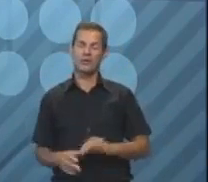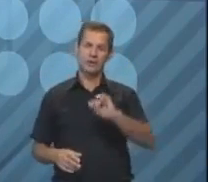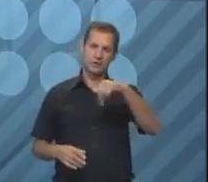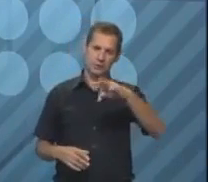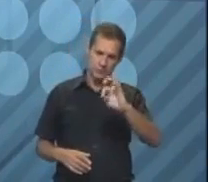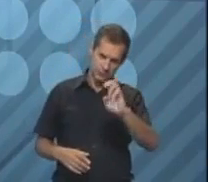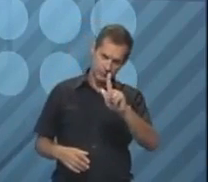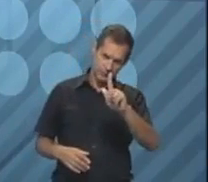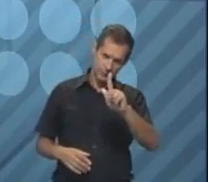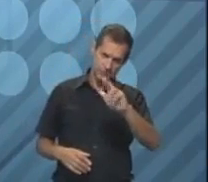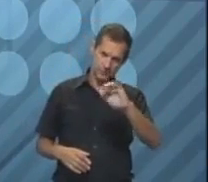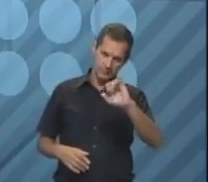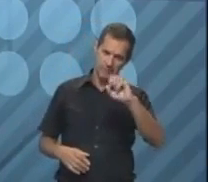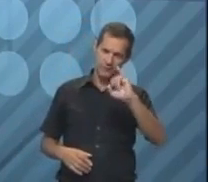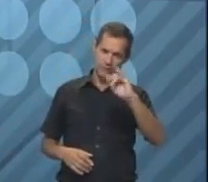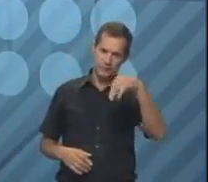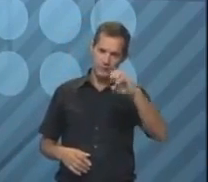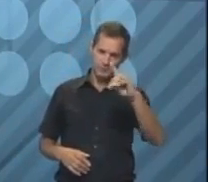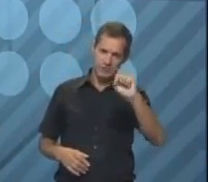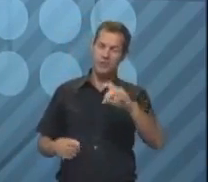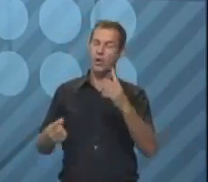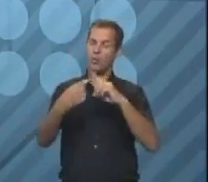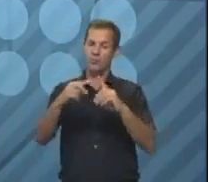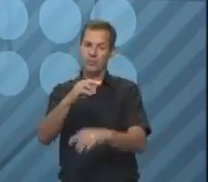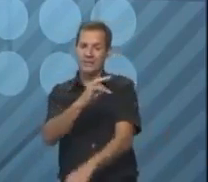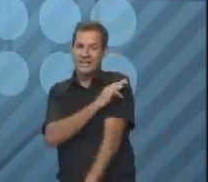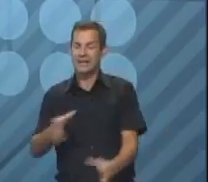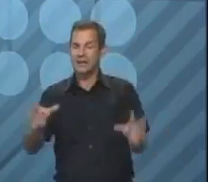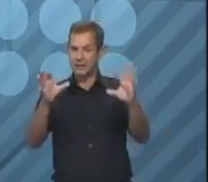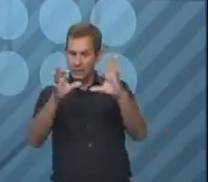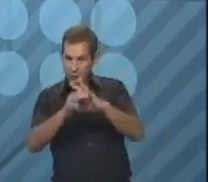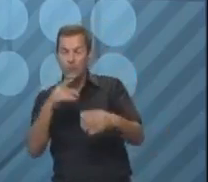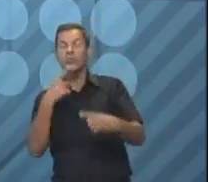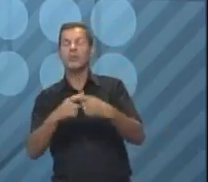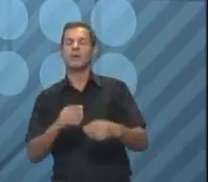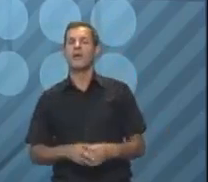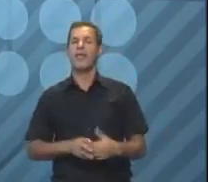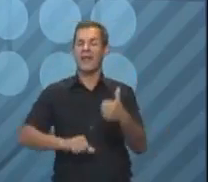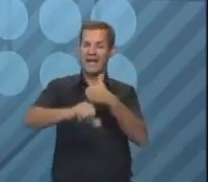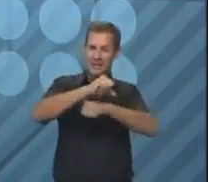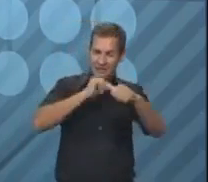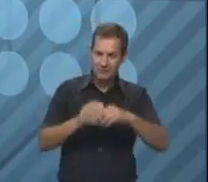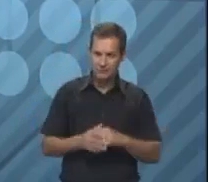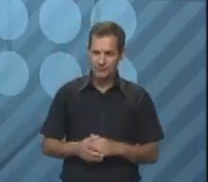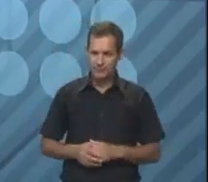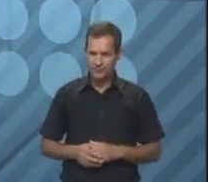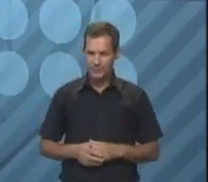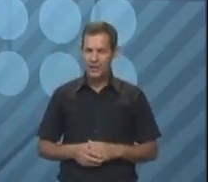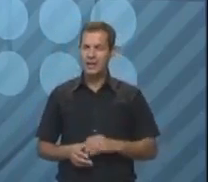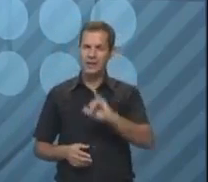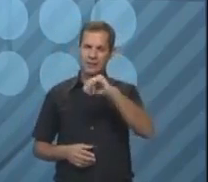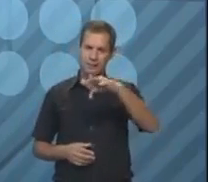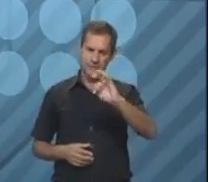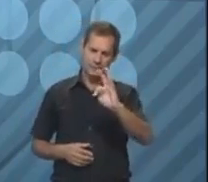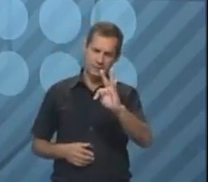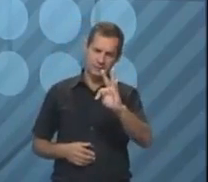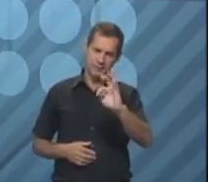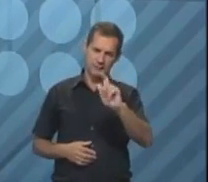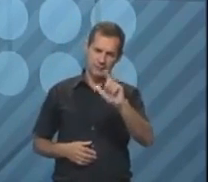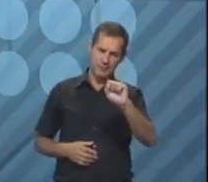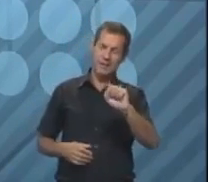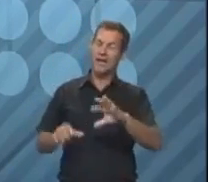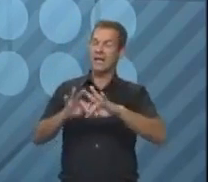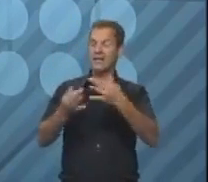integrais imediatas. O objetivo dessas técnicas de integração é justamente transformá-las em integrais mais simples,